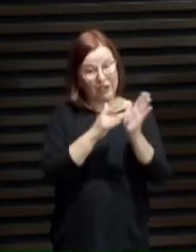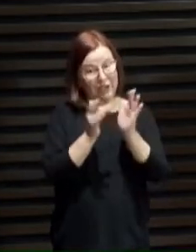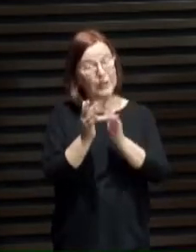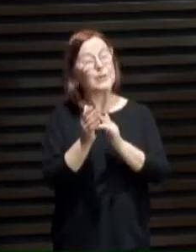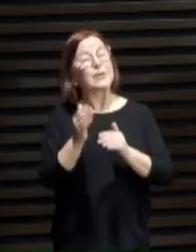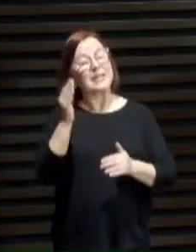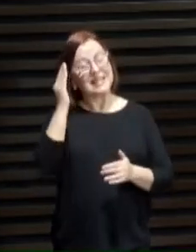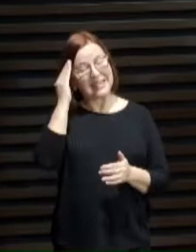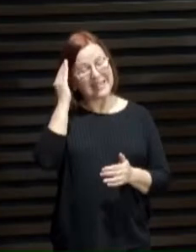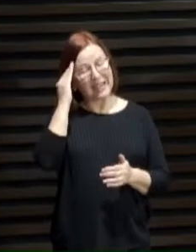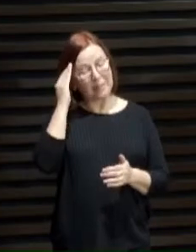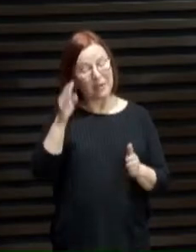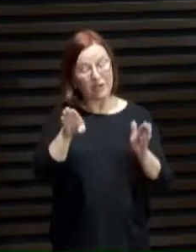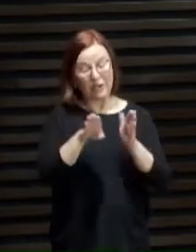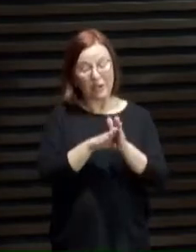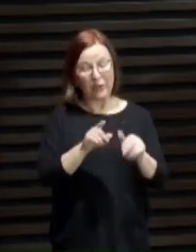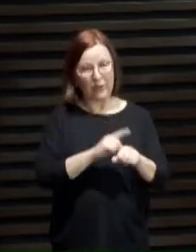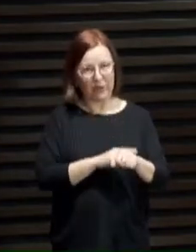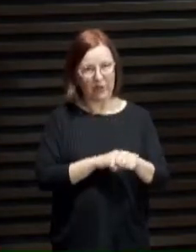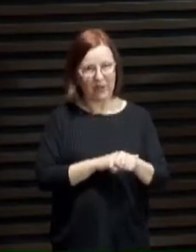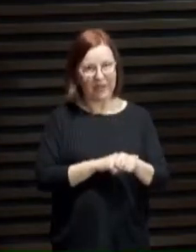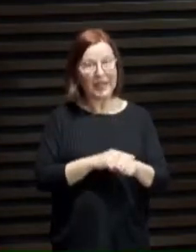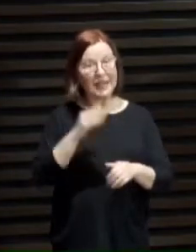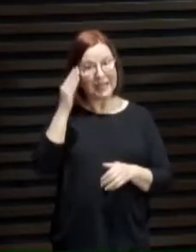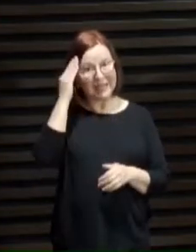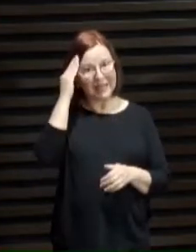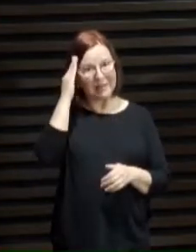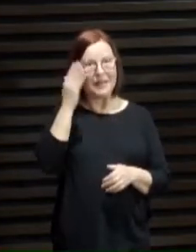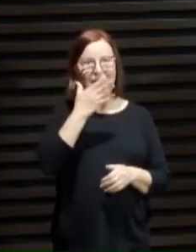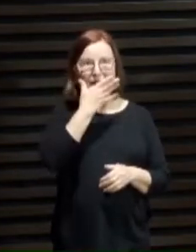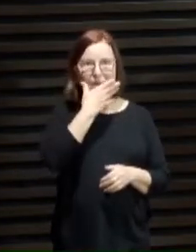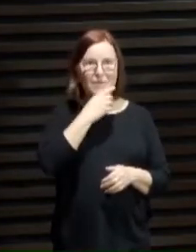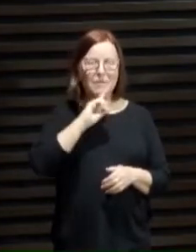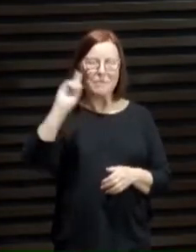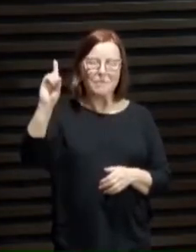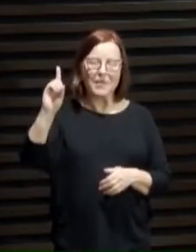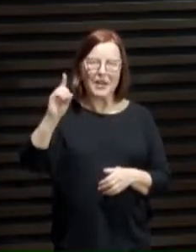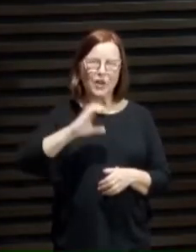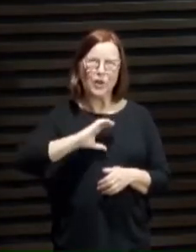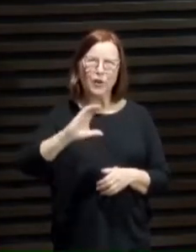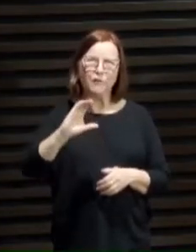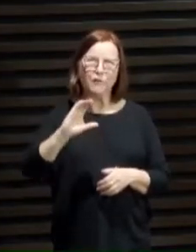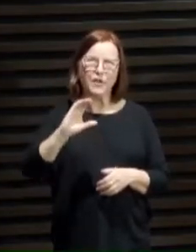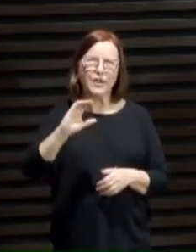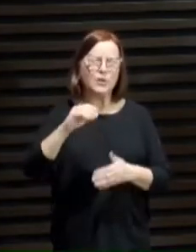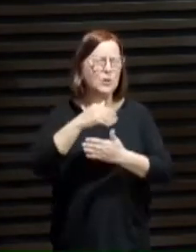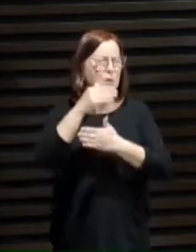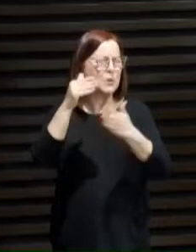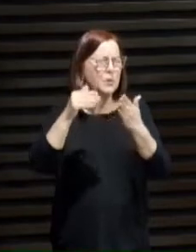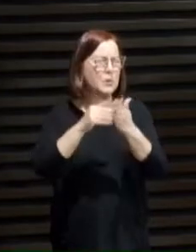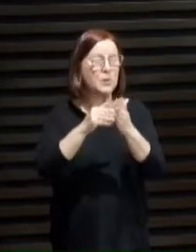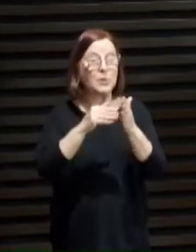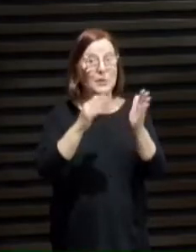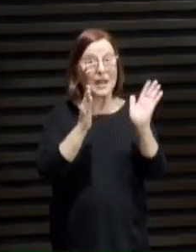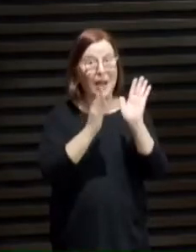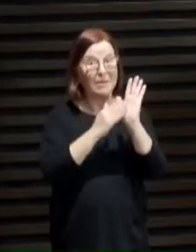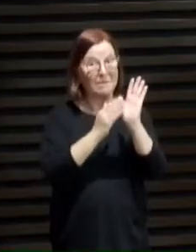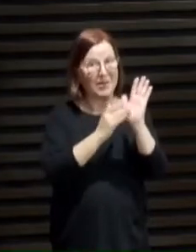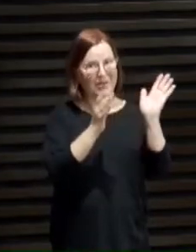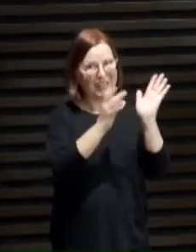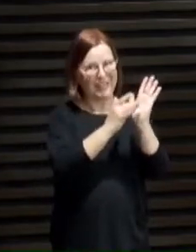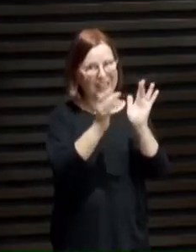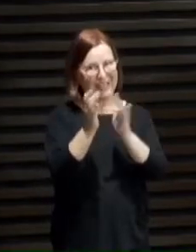3, ele sabe que o Pai tinha confiado tudo às suas mãos. Jesus, portanto,